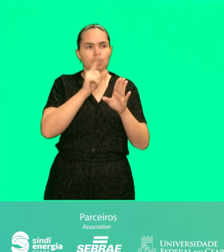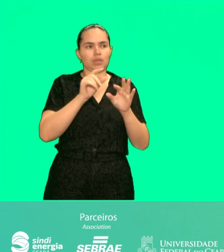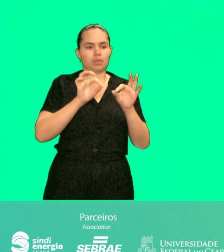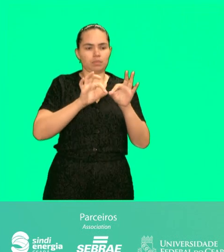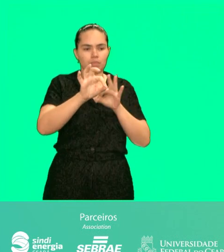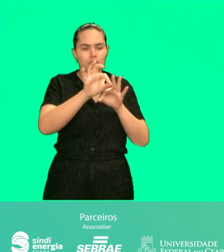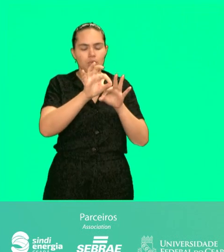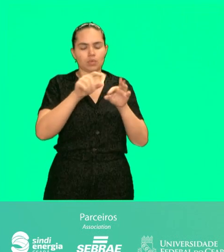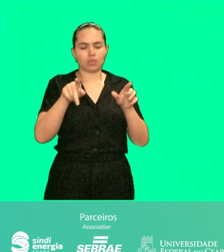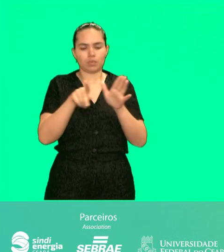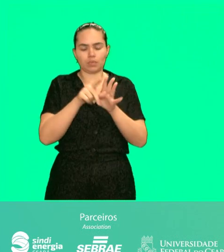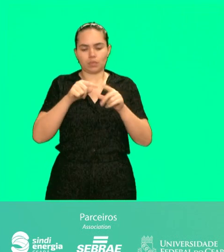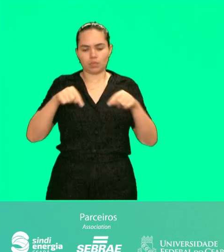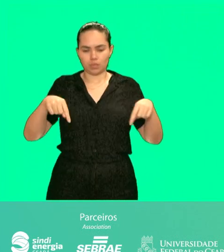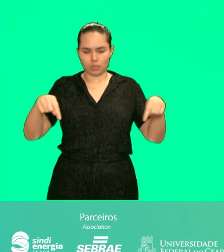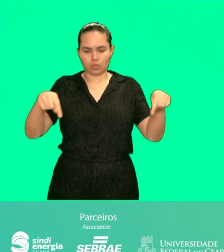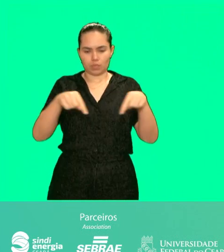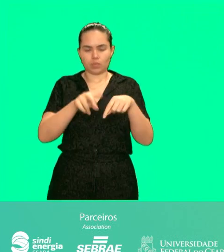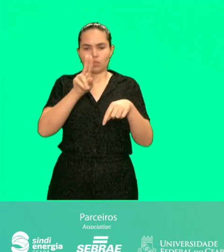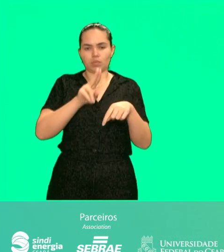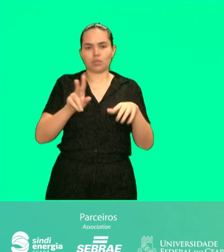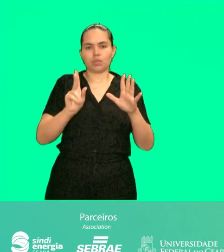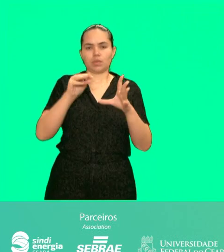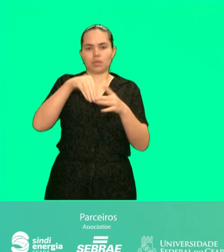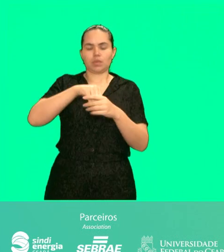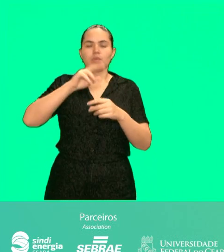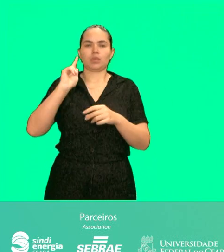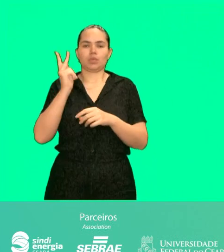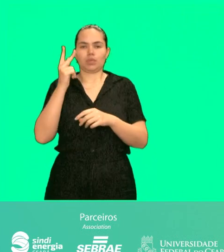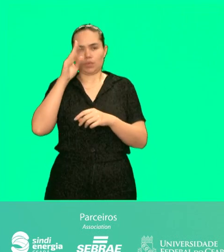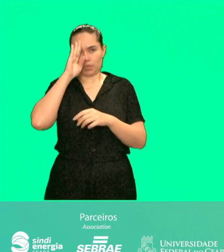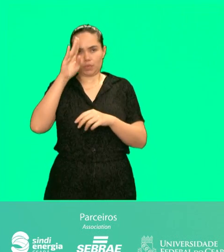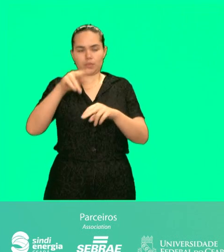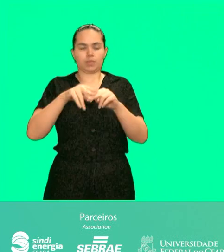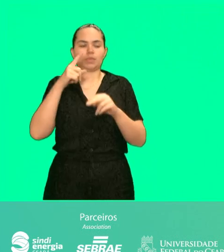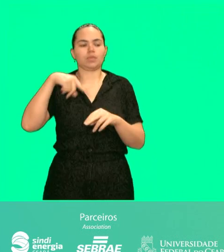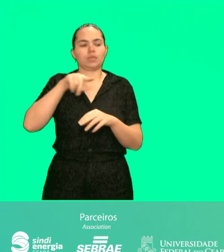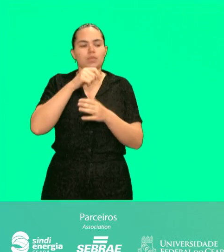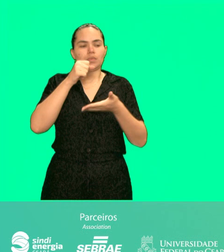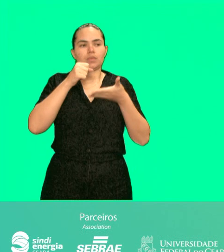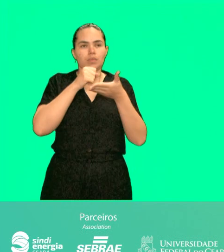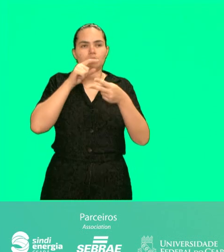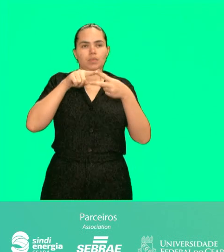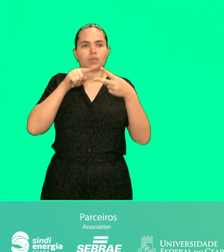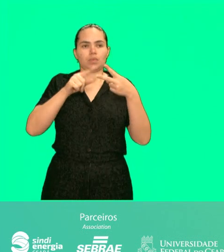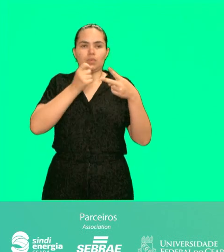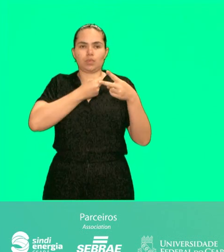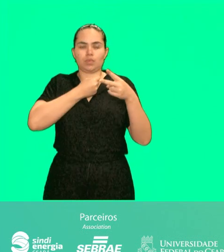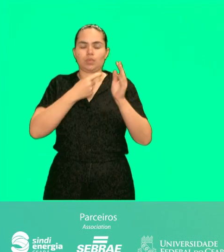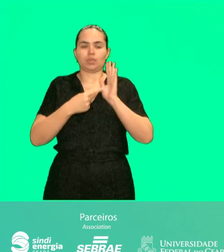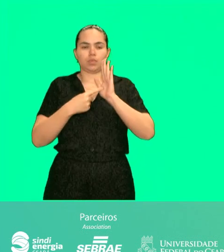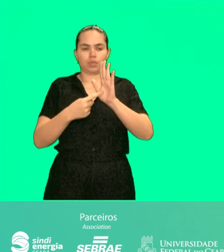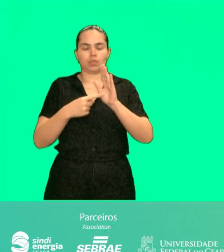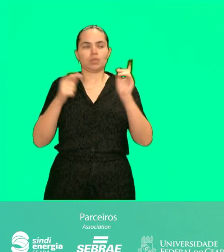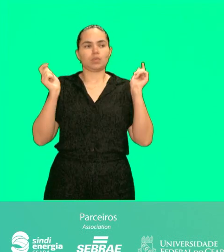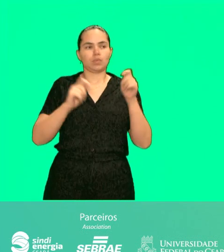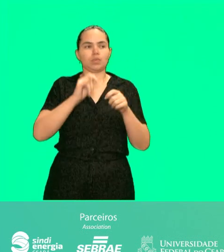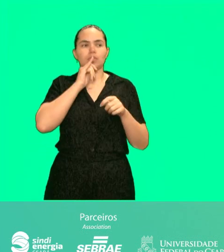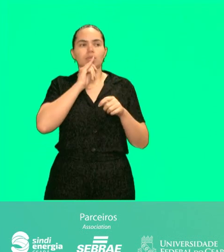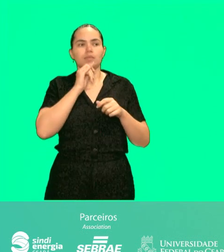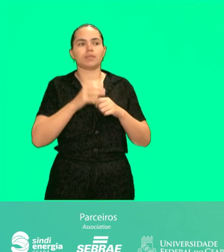cúbico produzido cubic meter de produced, hidrogênio, né? hydrogen produced. São basicamente dois Basically, números que eu these are mostro two aqui, né? numbers,